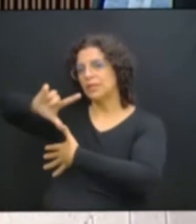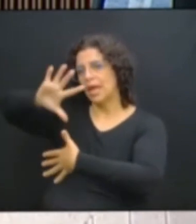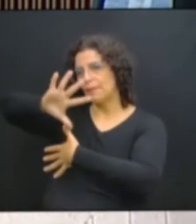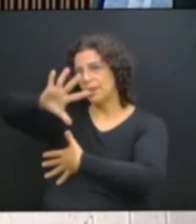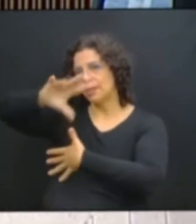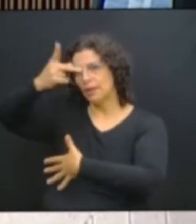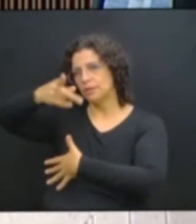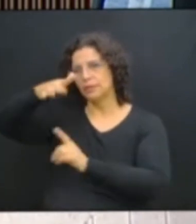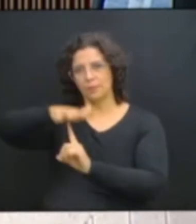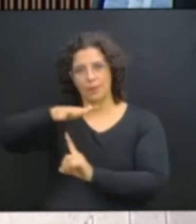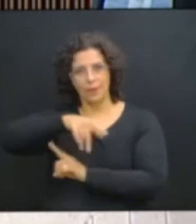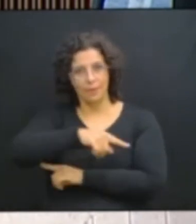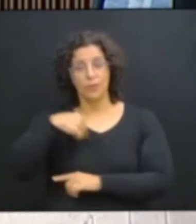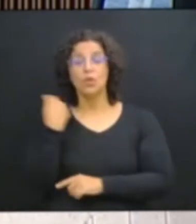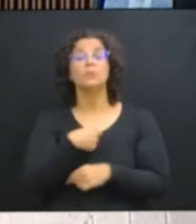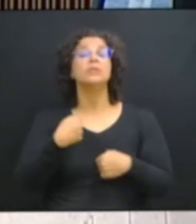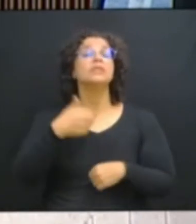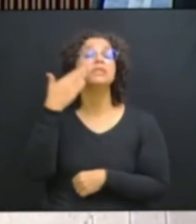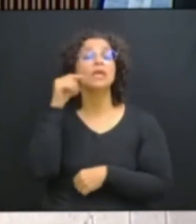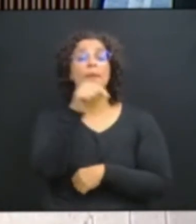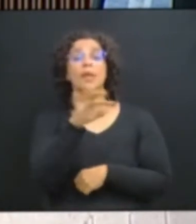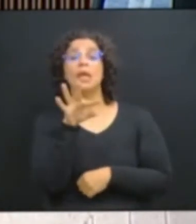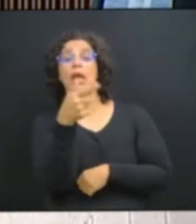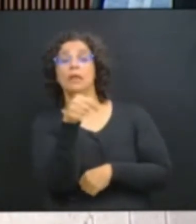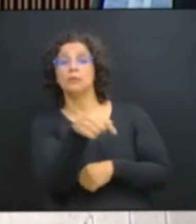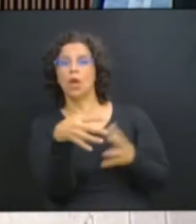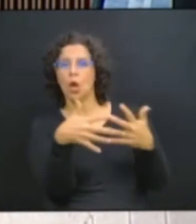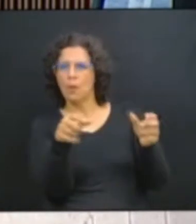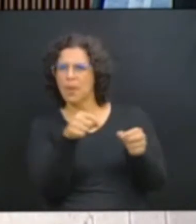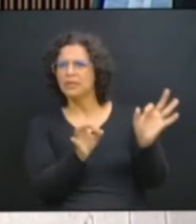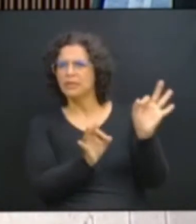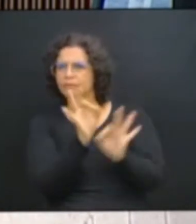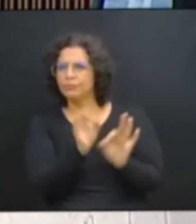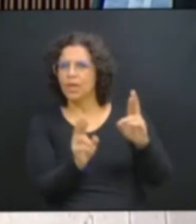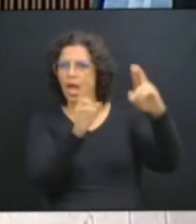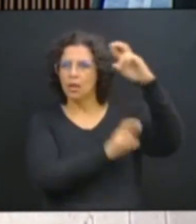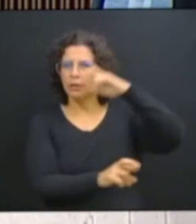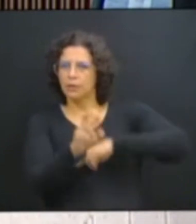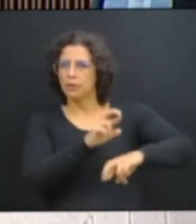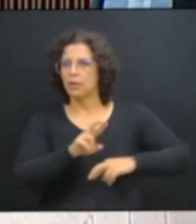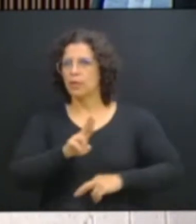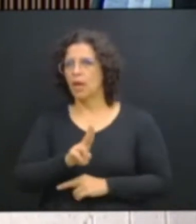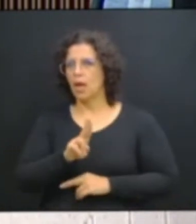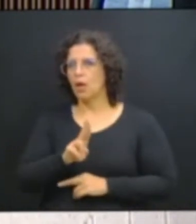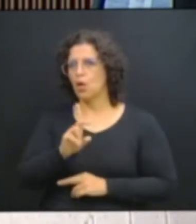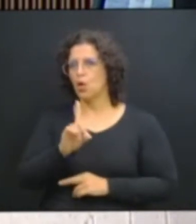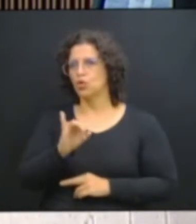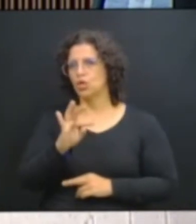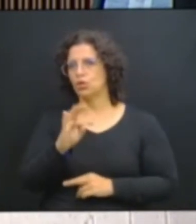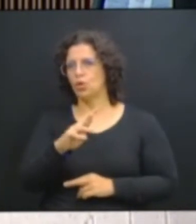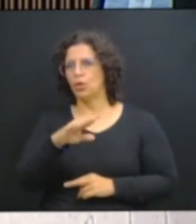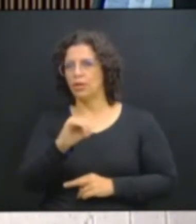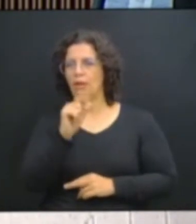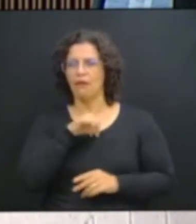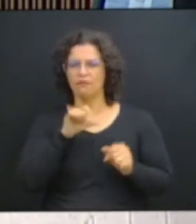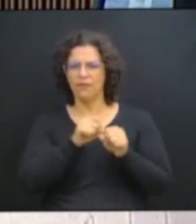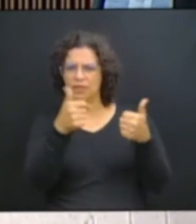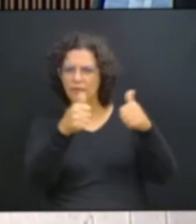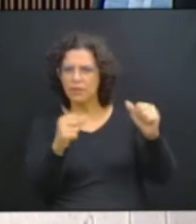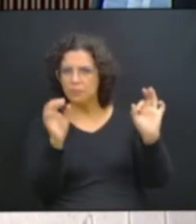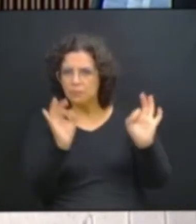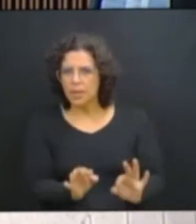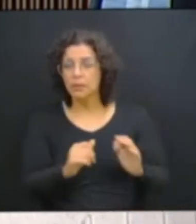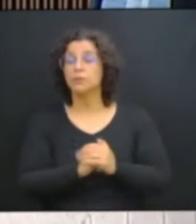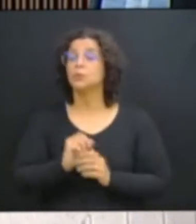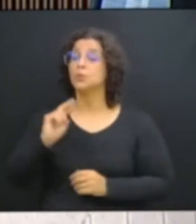Paraná. E a gente precisa saber se realmente esse serviço de auditagem audita alguma coisa e